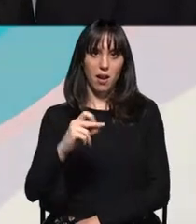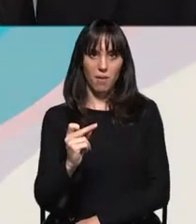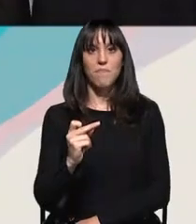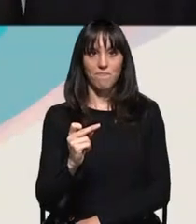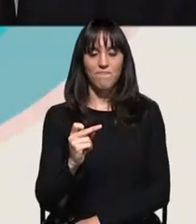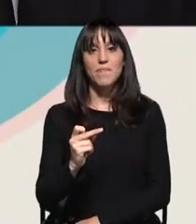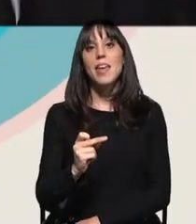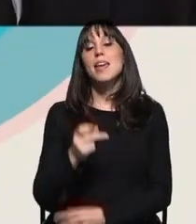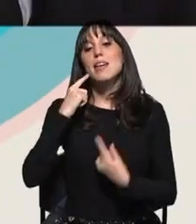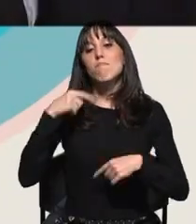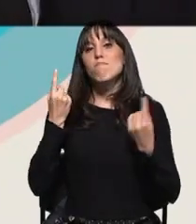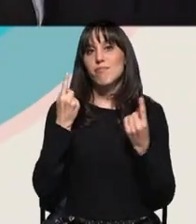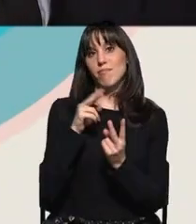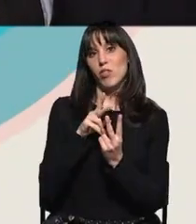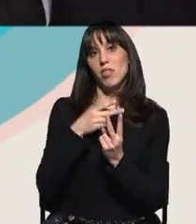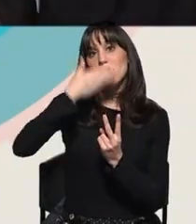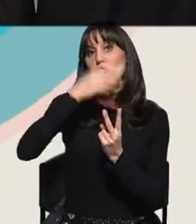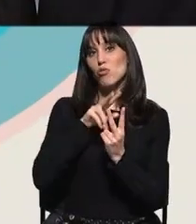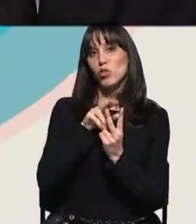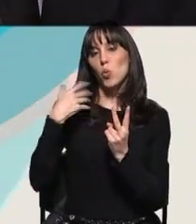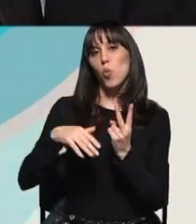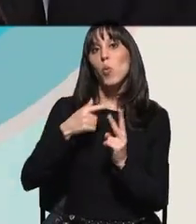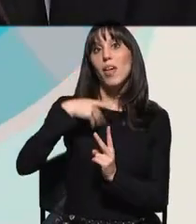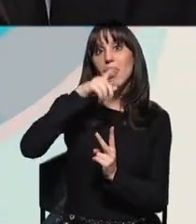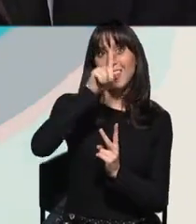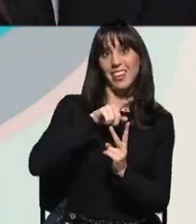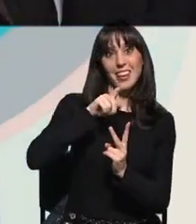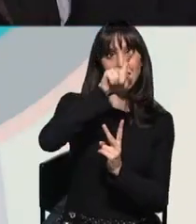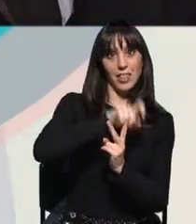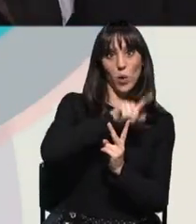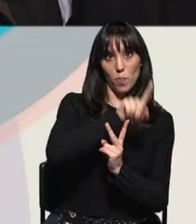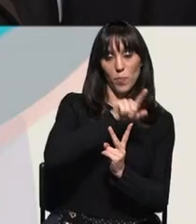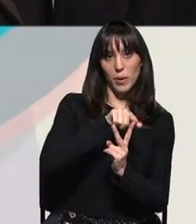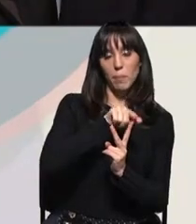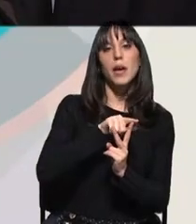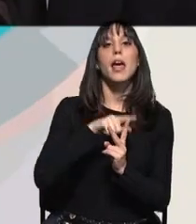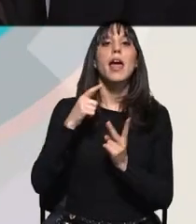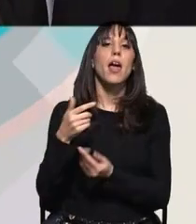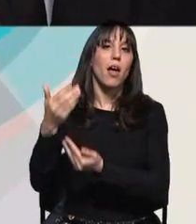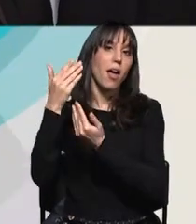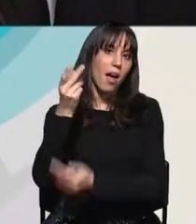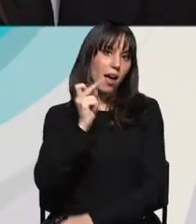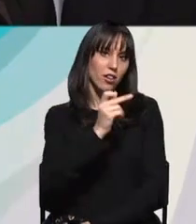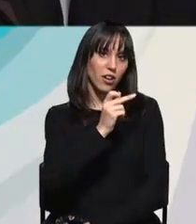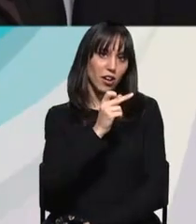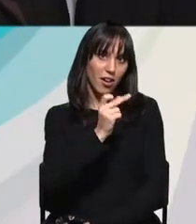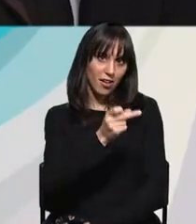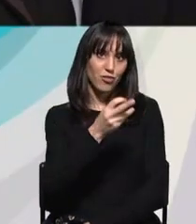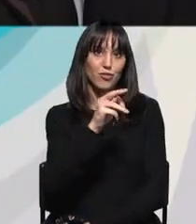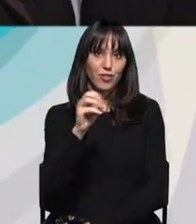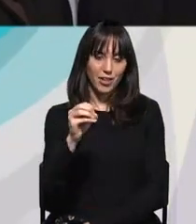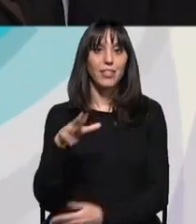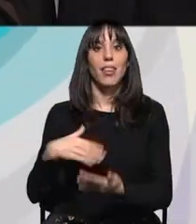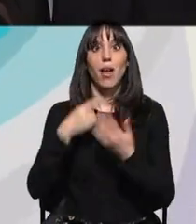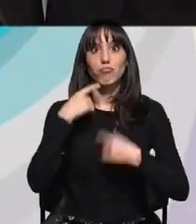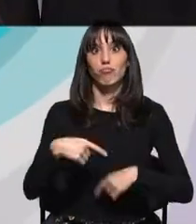Vamos ter dois dias de espetáculo únicos. Portanto, o primeiro dia vai ser o espetáculo celebratório dos 30 anos, com a atuação mais ambiciosa que